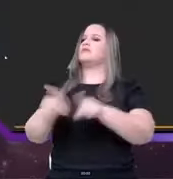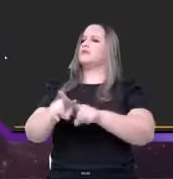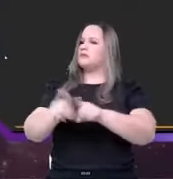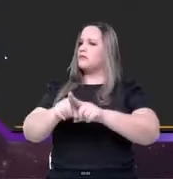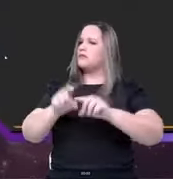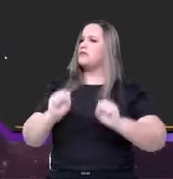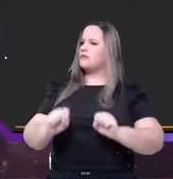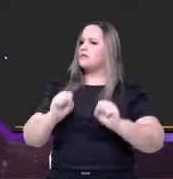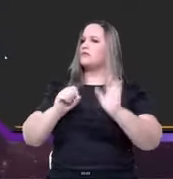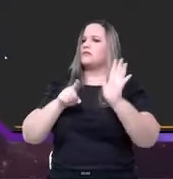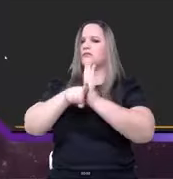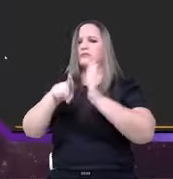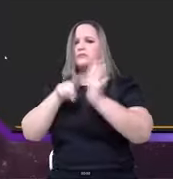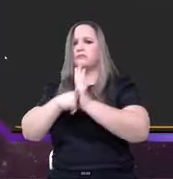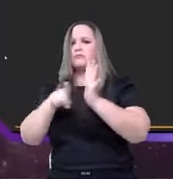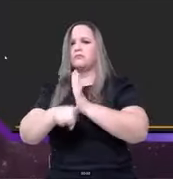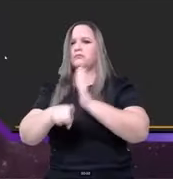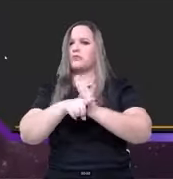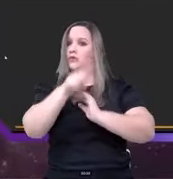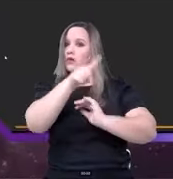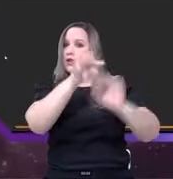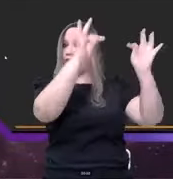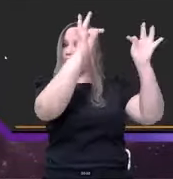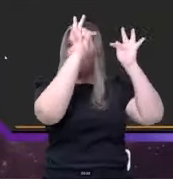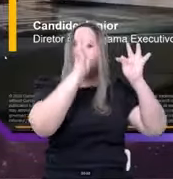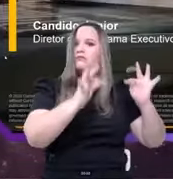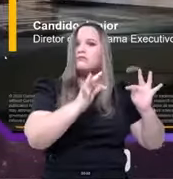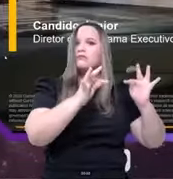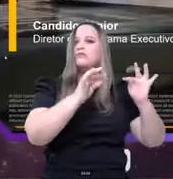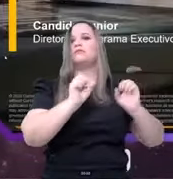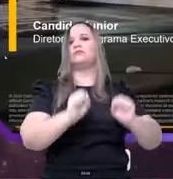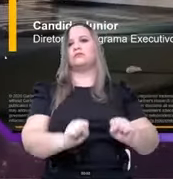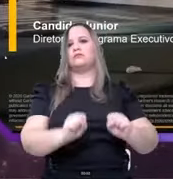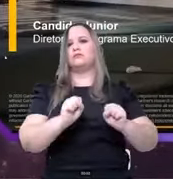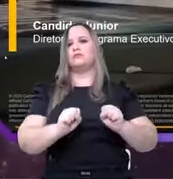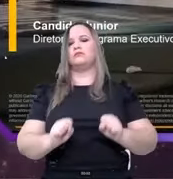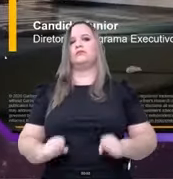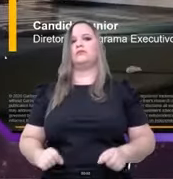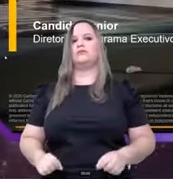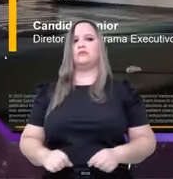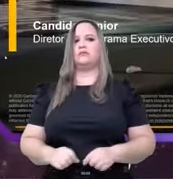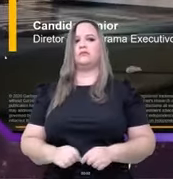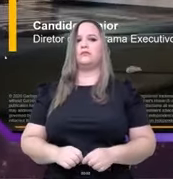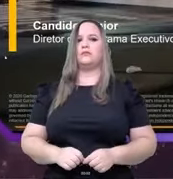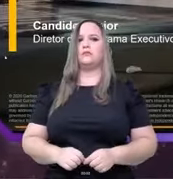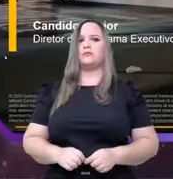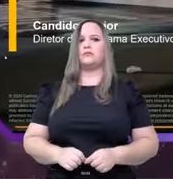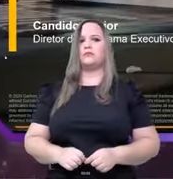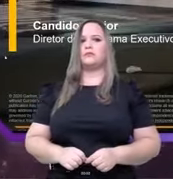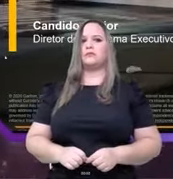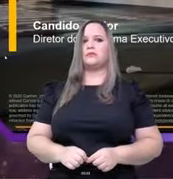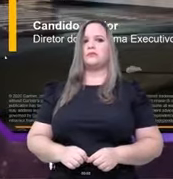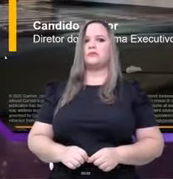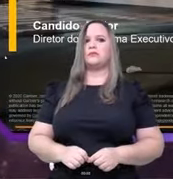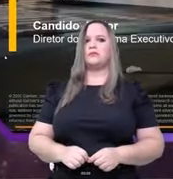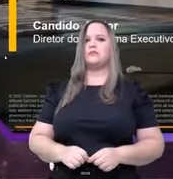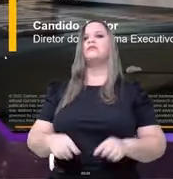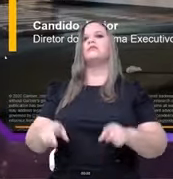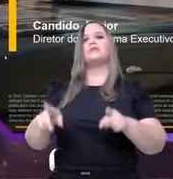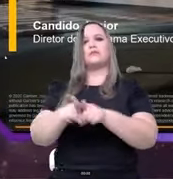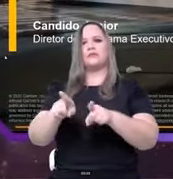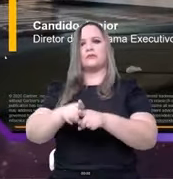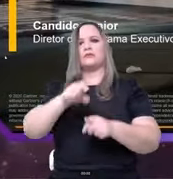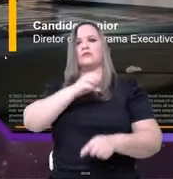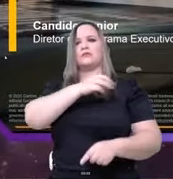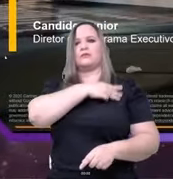à testemunha e também essas perguntas podem ser direcionadas às partes, ao Ministério Público e à